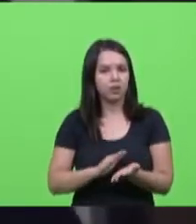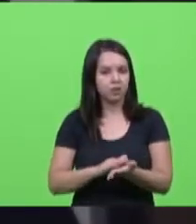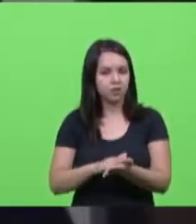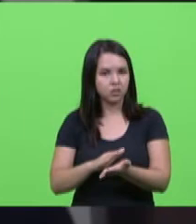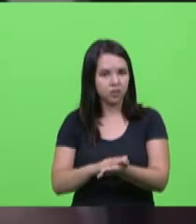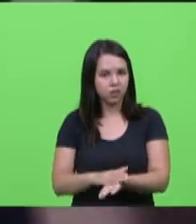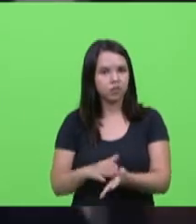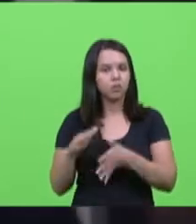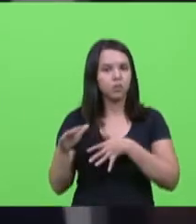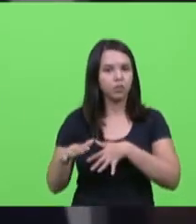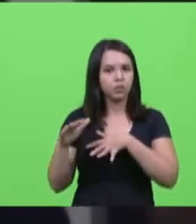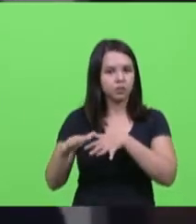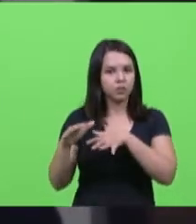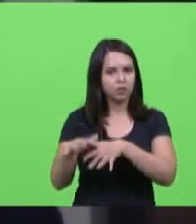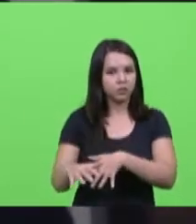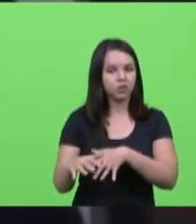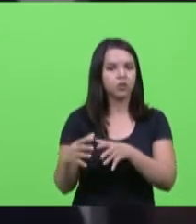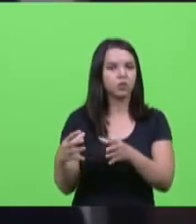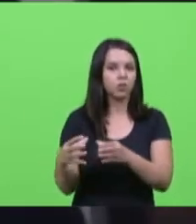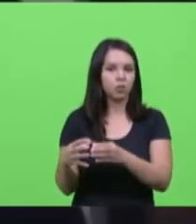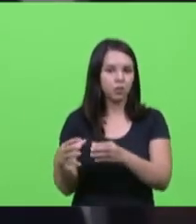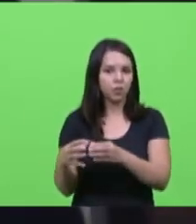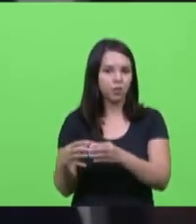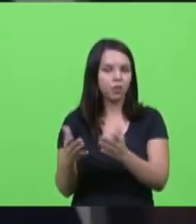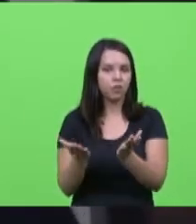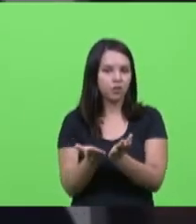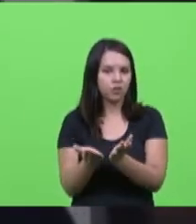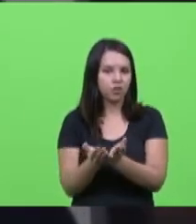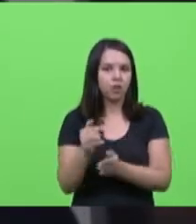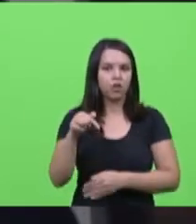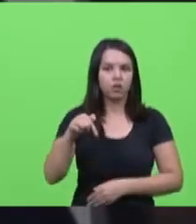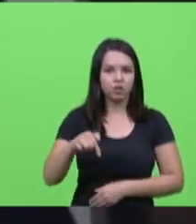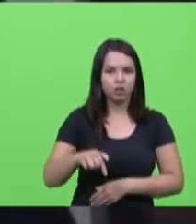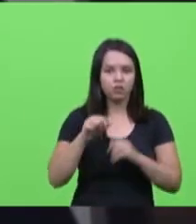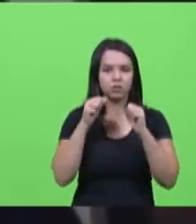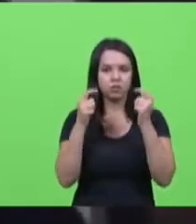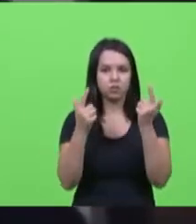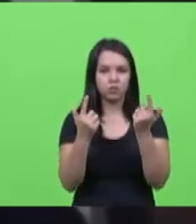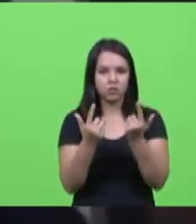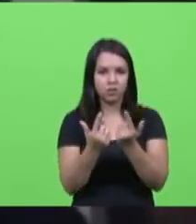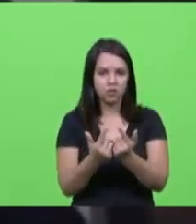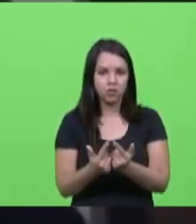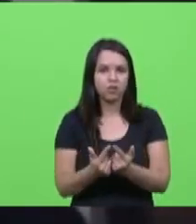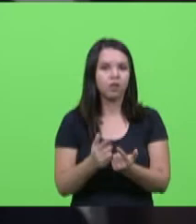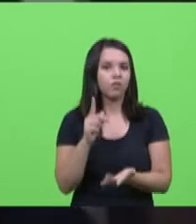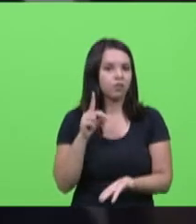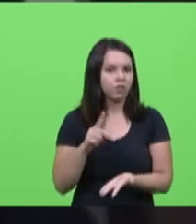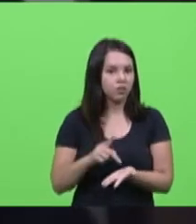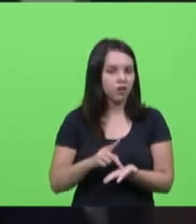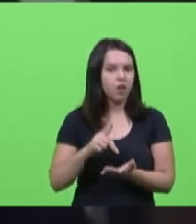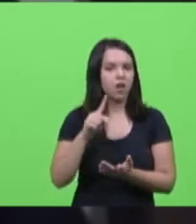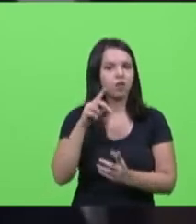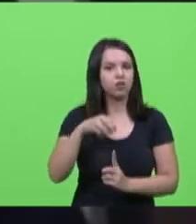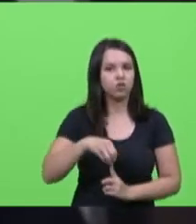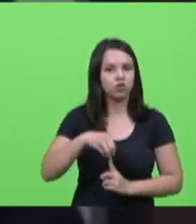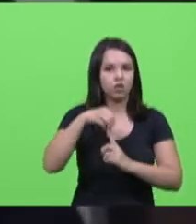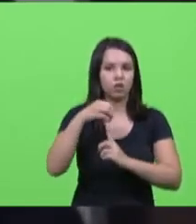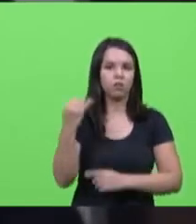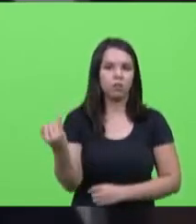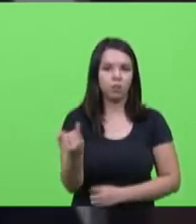empenho da bancada evangélica aqui na Assembleia Legislativa e, logicamente, destacar a importância